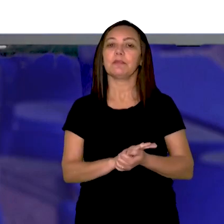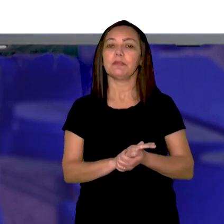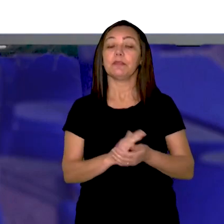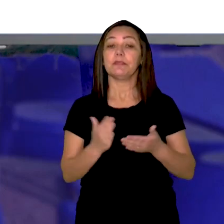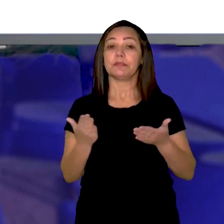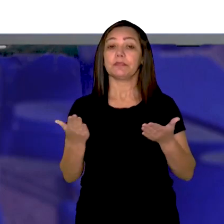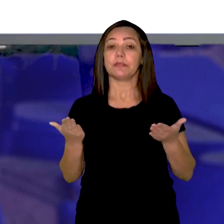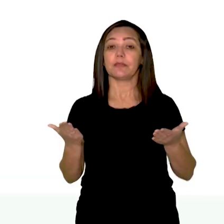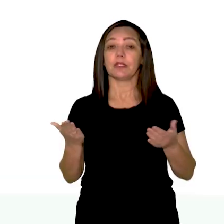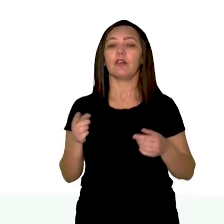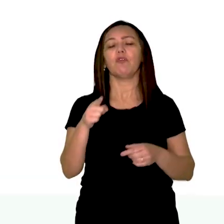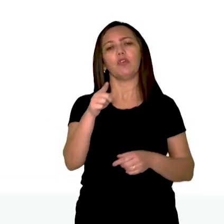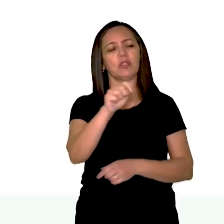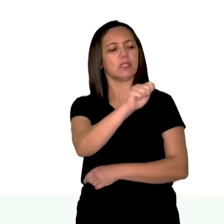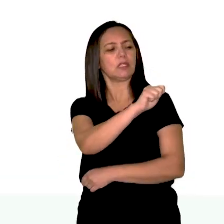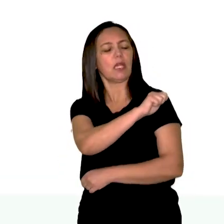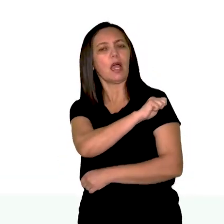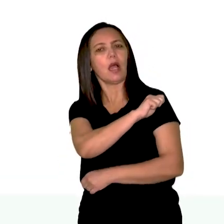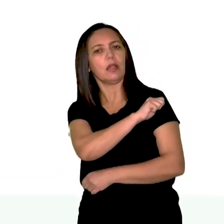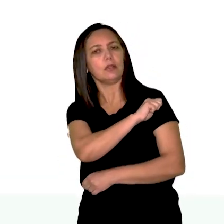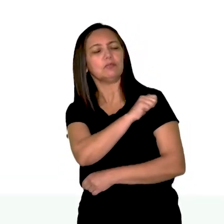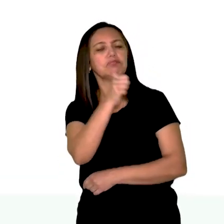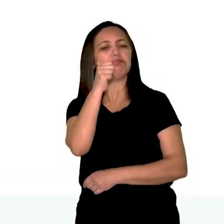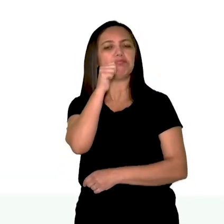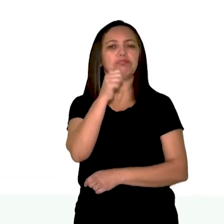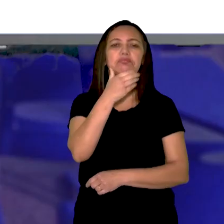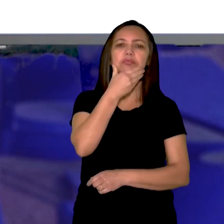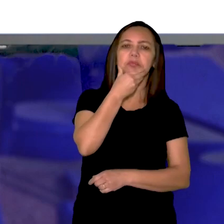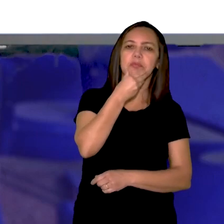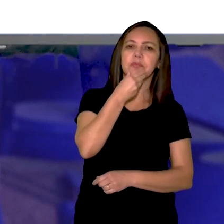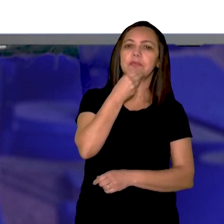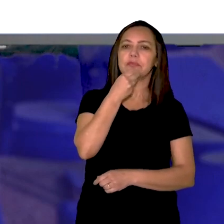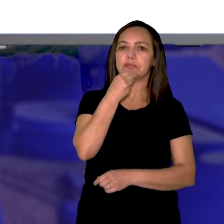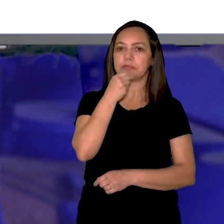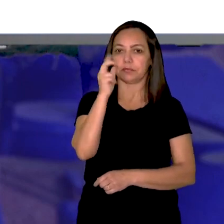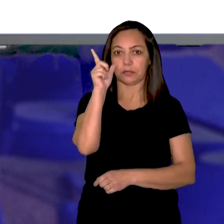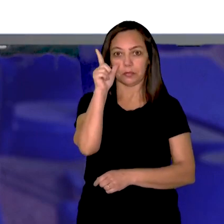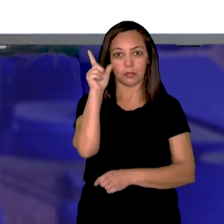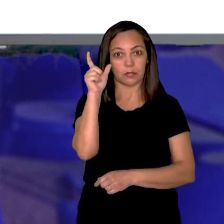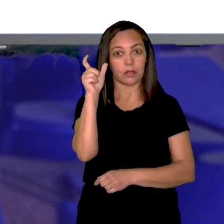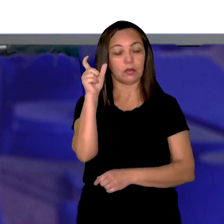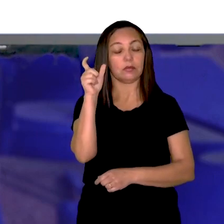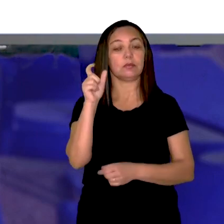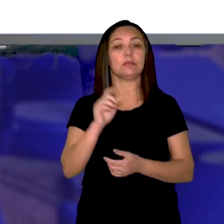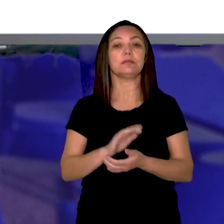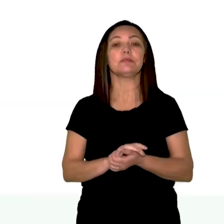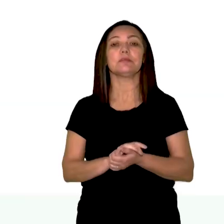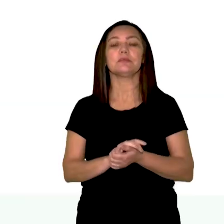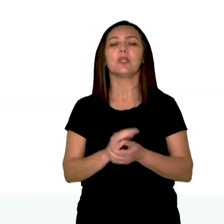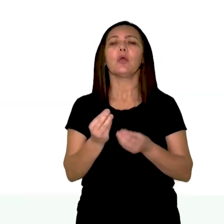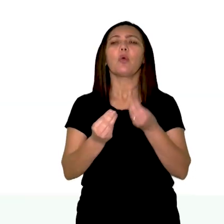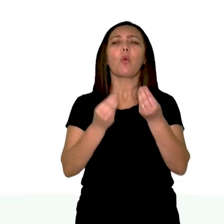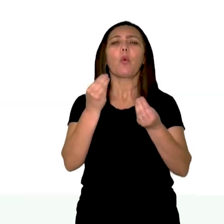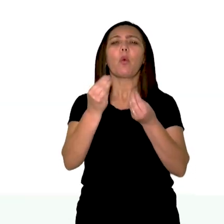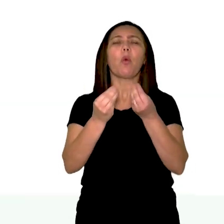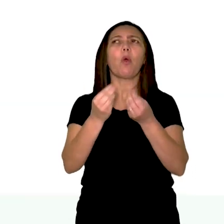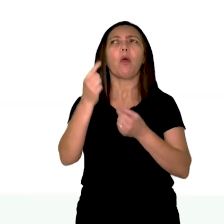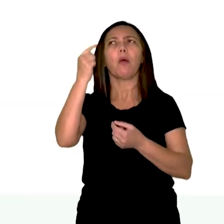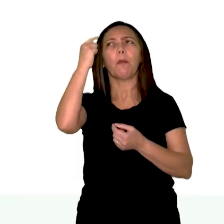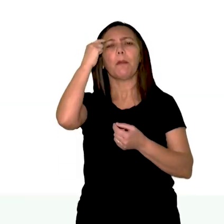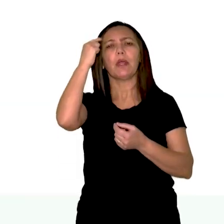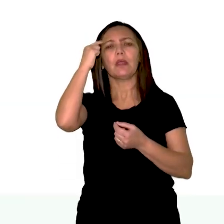Então, você aluno, você aluna, se ligue nessas questões. Como pensar